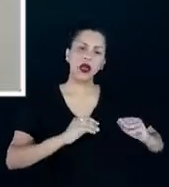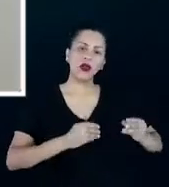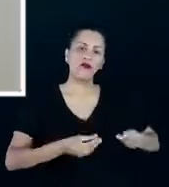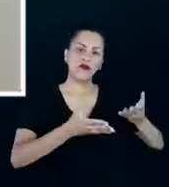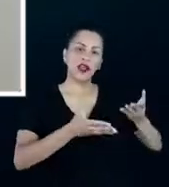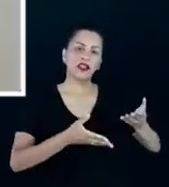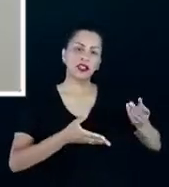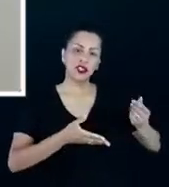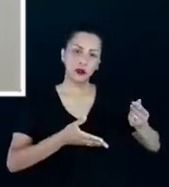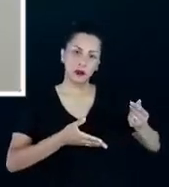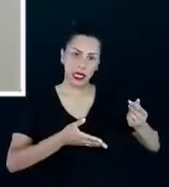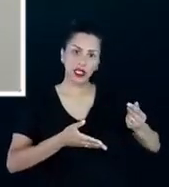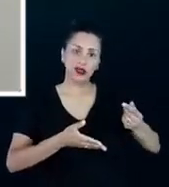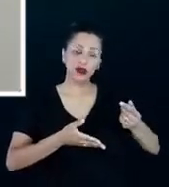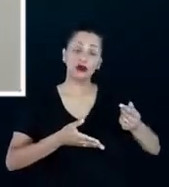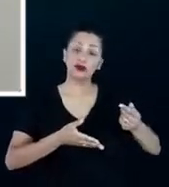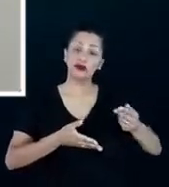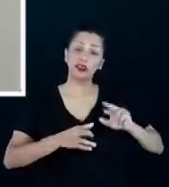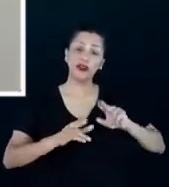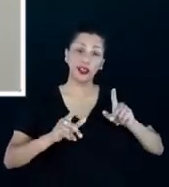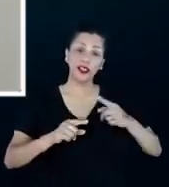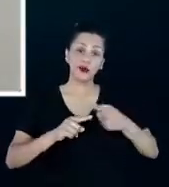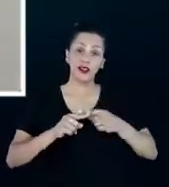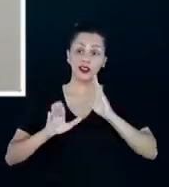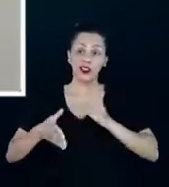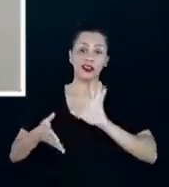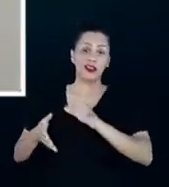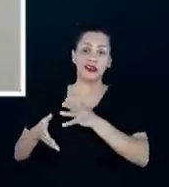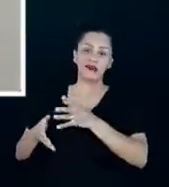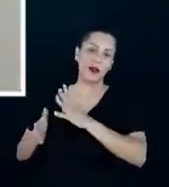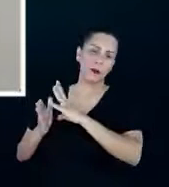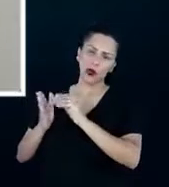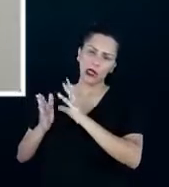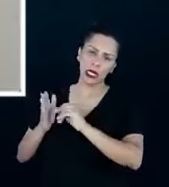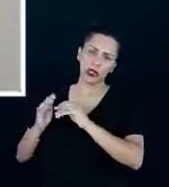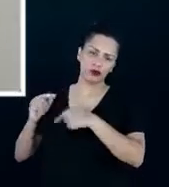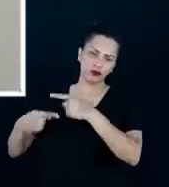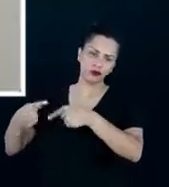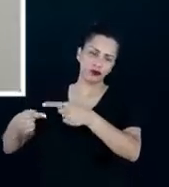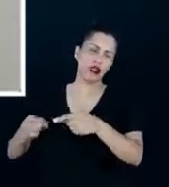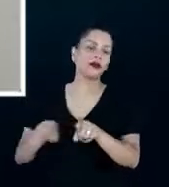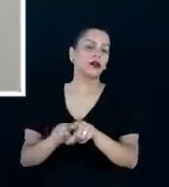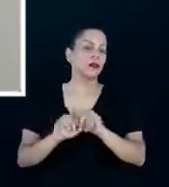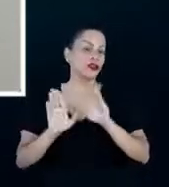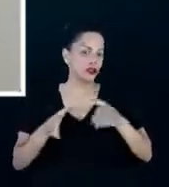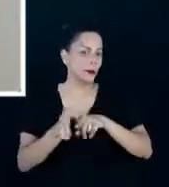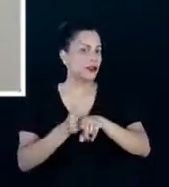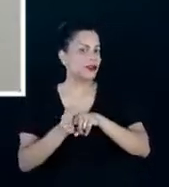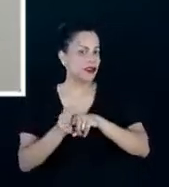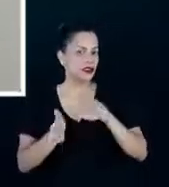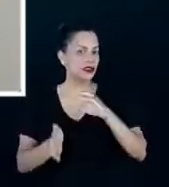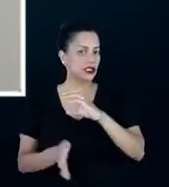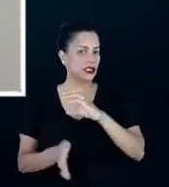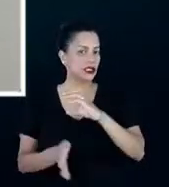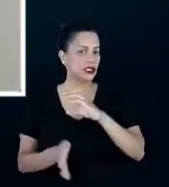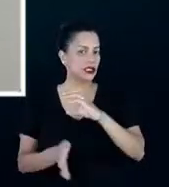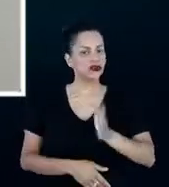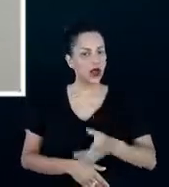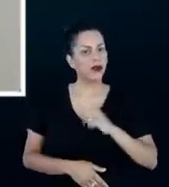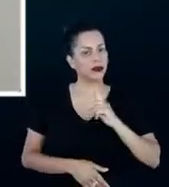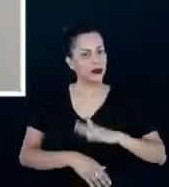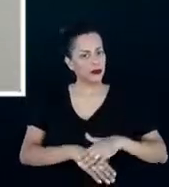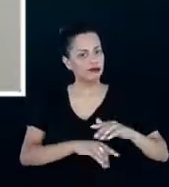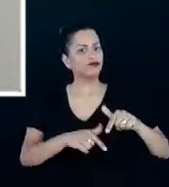nossos modelos centralizados. E a gente está estudando com a FIM, com a CCE e o ONS, tem sido muito atuantes nisso, até com base num